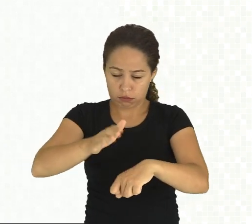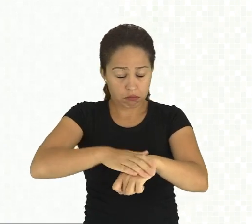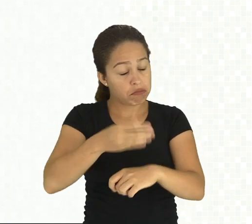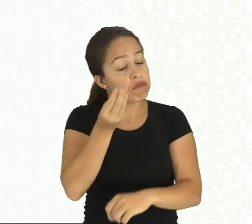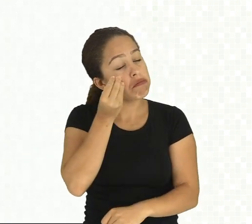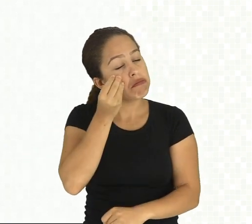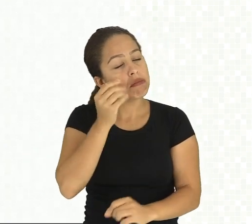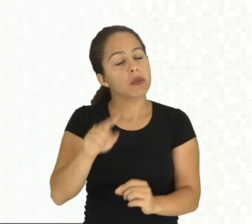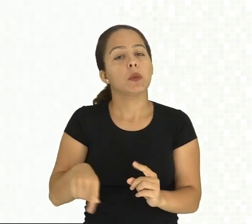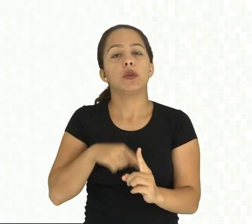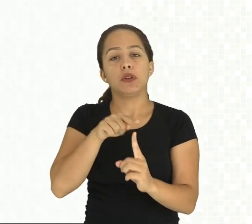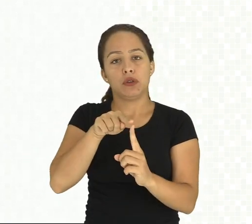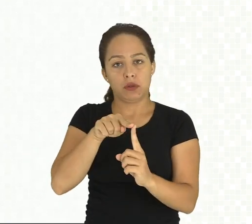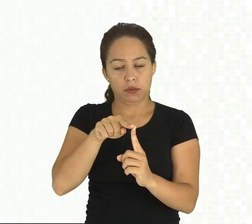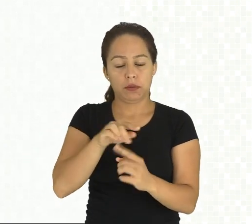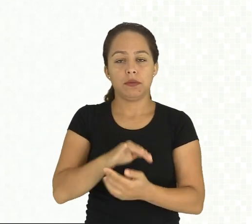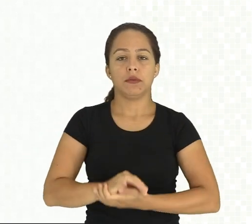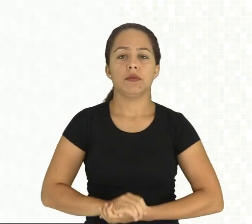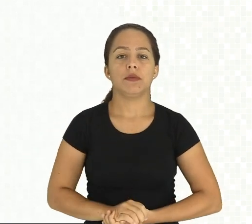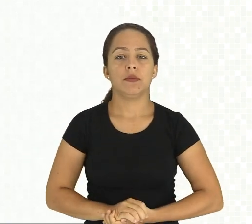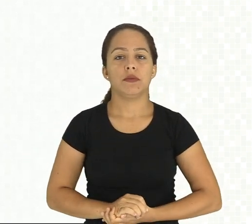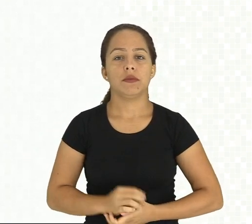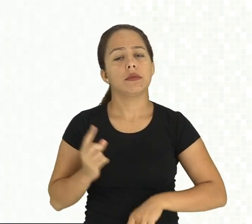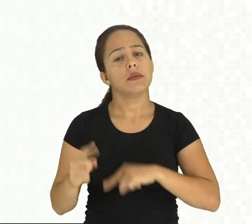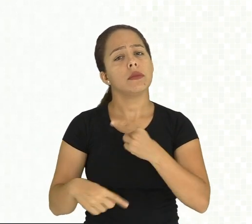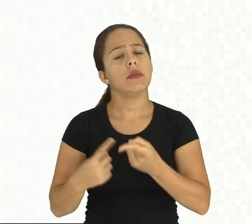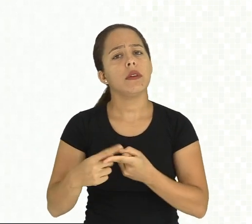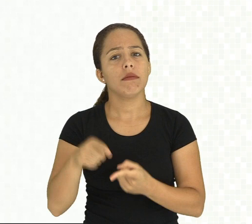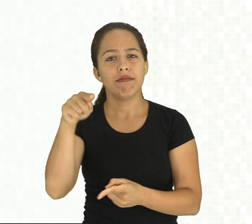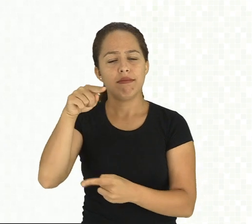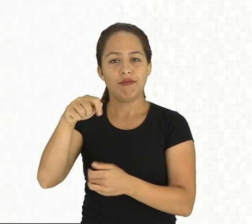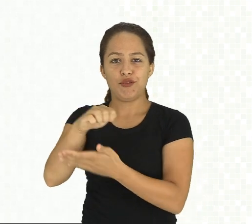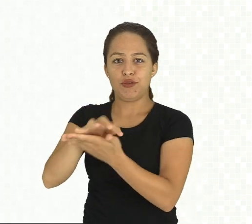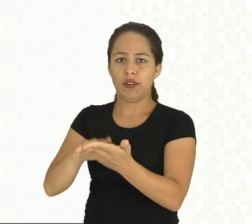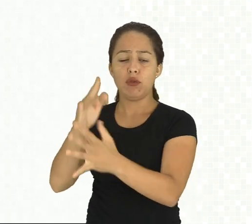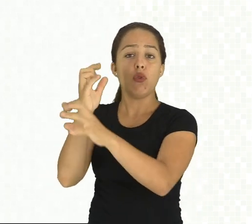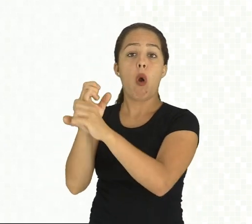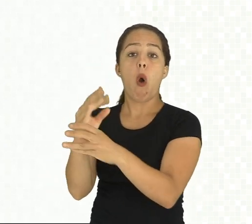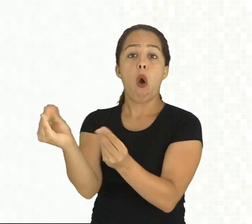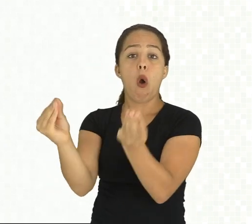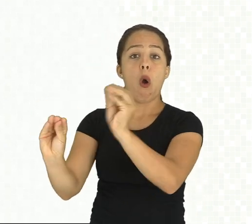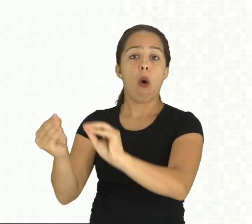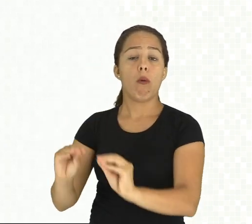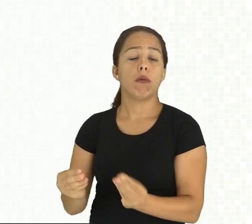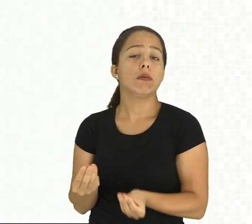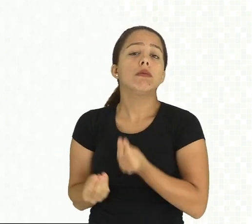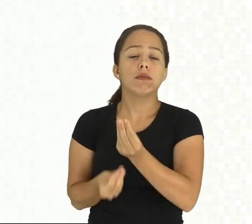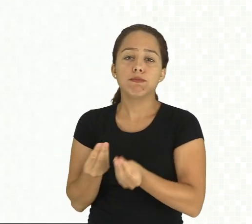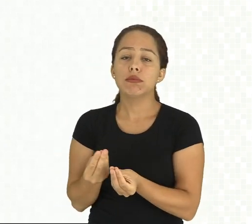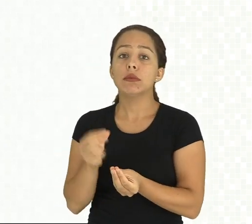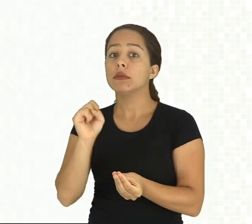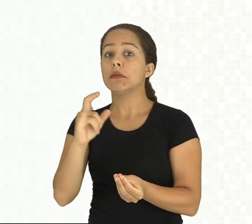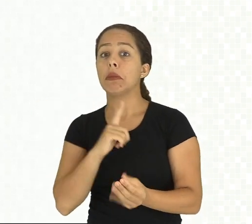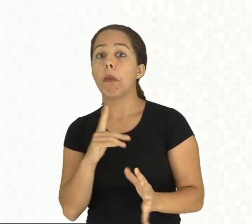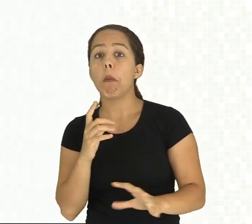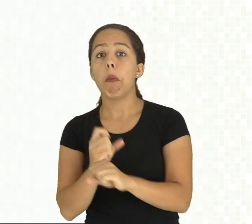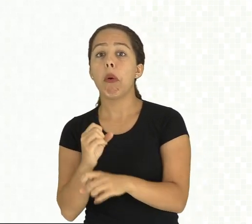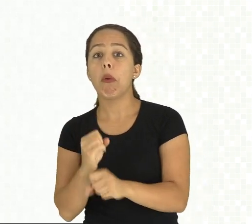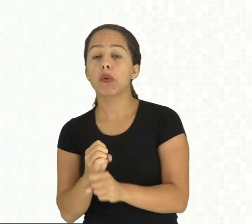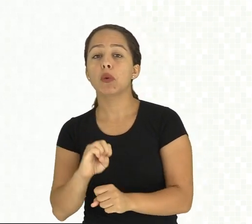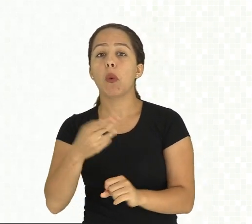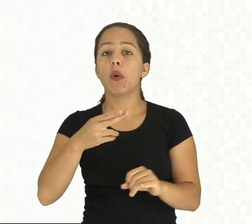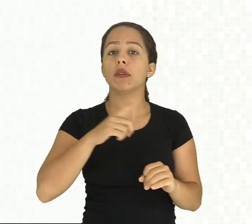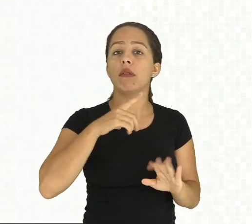aqui você tem as opções de nota então convencer dadas as notas dessa tarefa né se vai ser do tipo